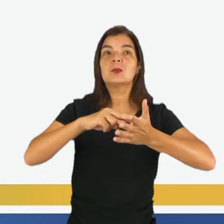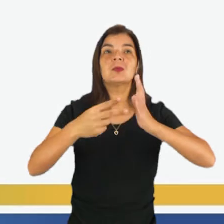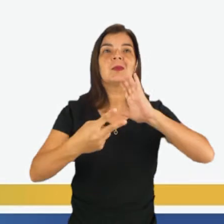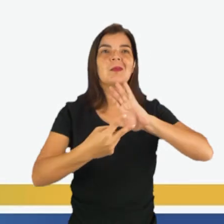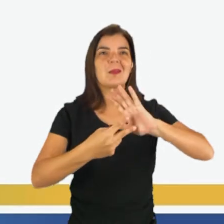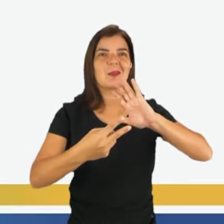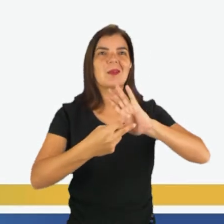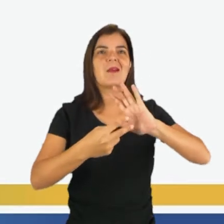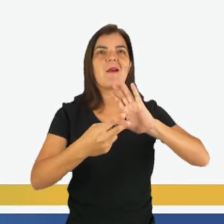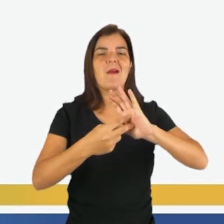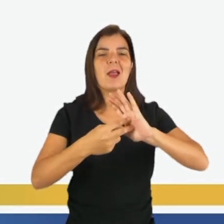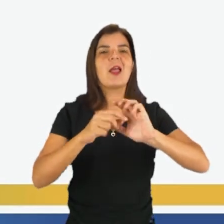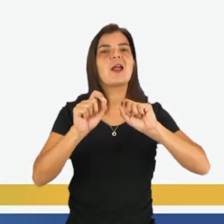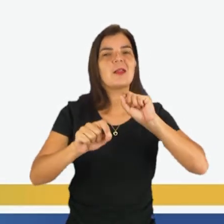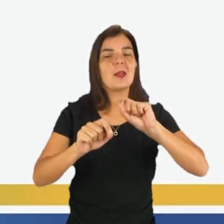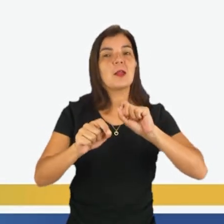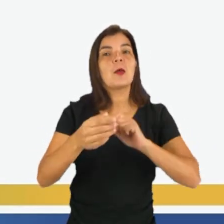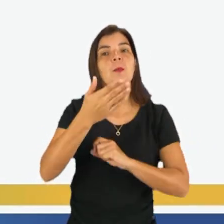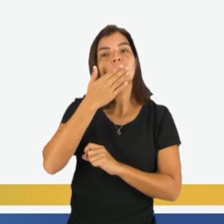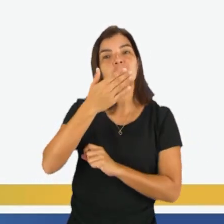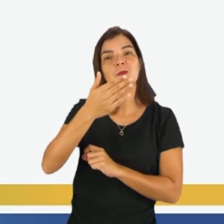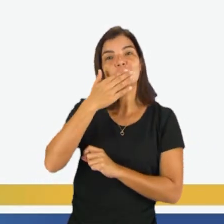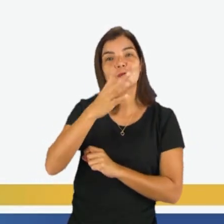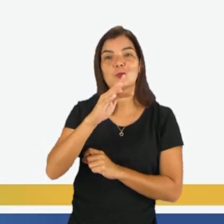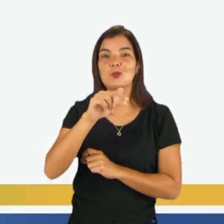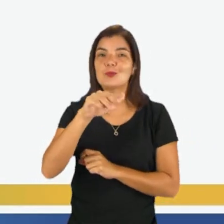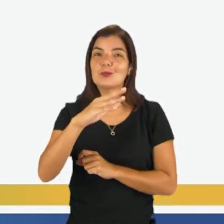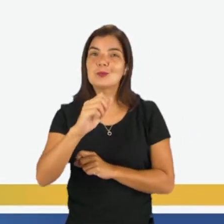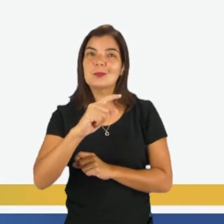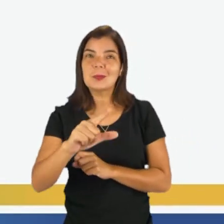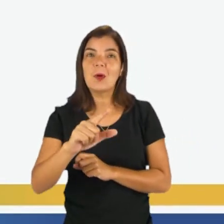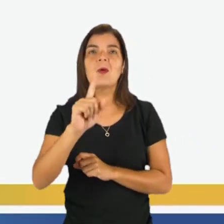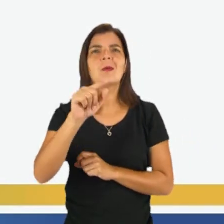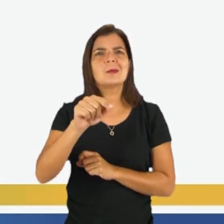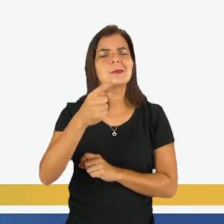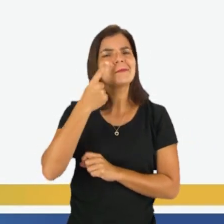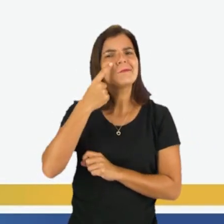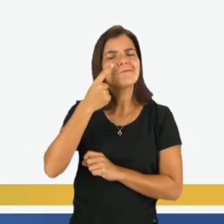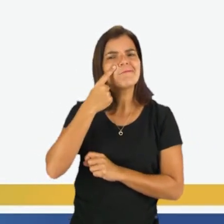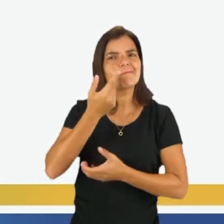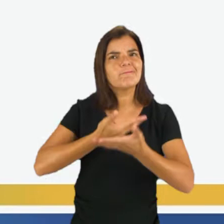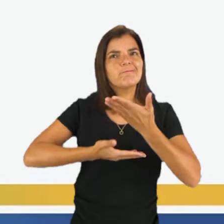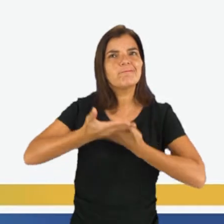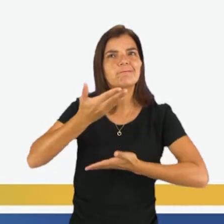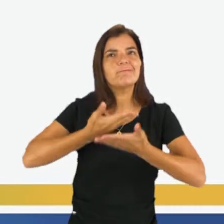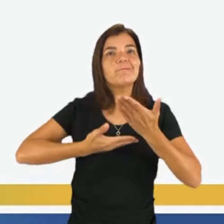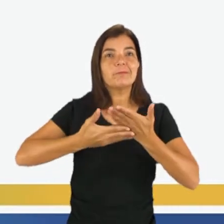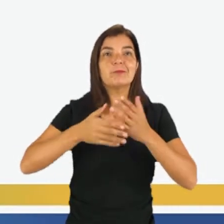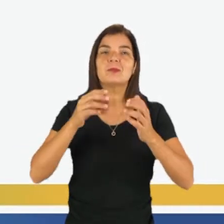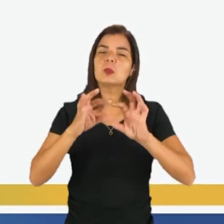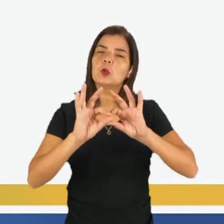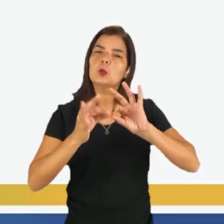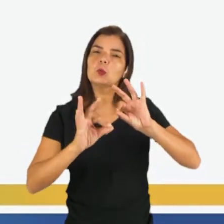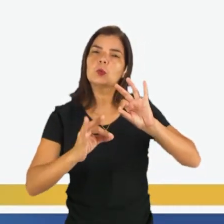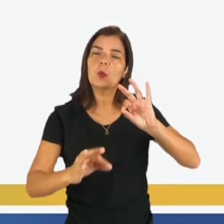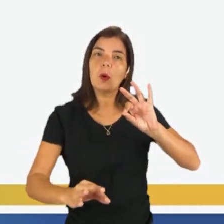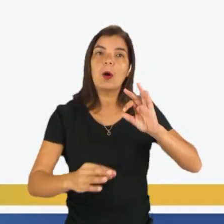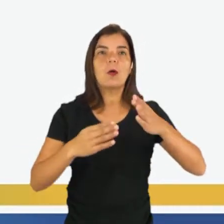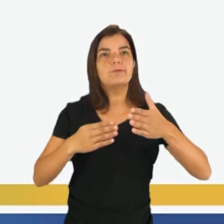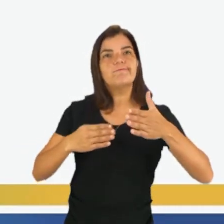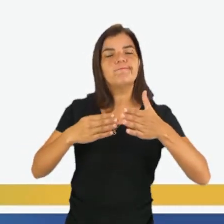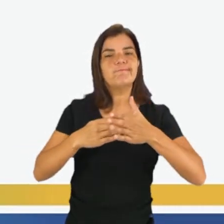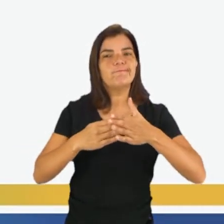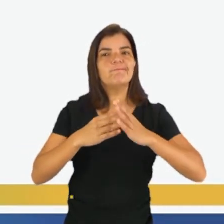que a comunicação é testada nesse tipo de função que busca estabelecer,